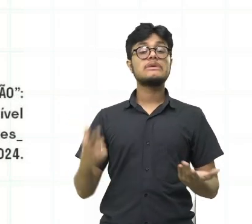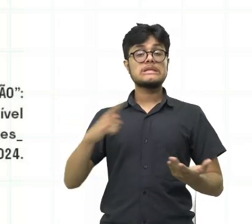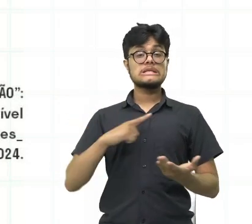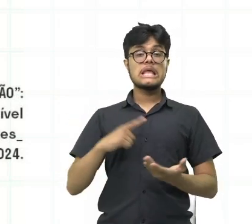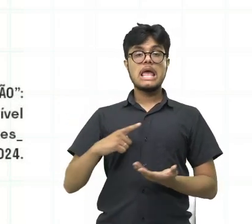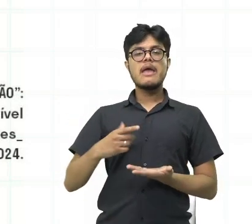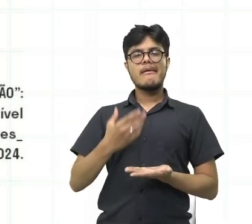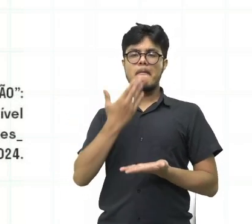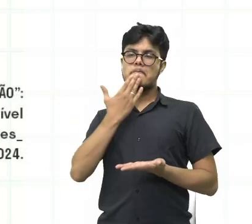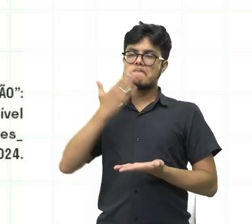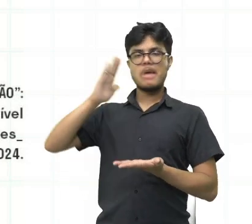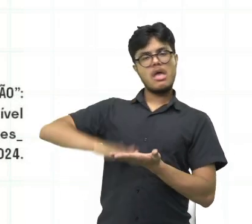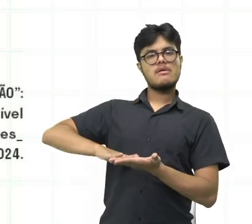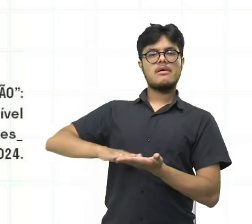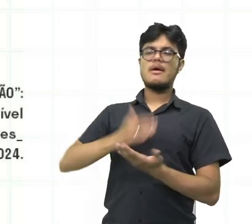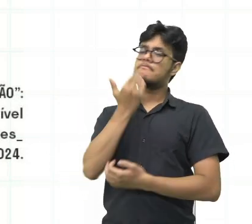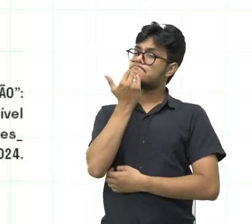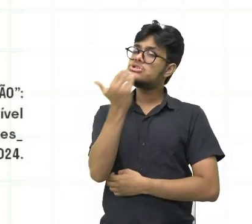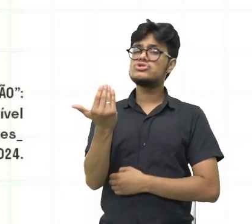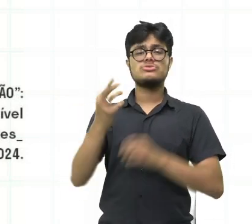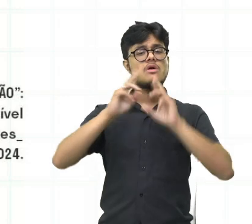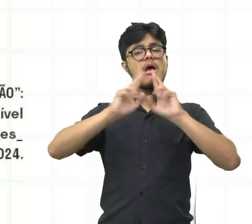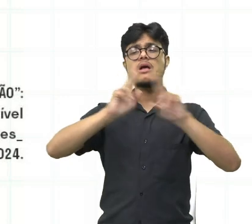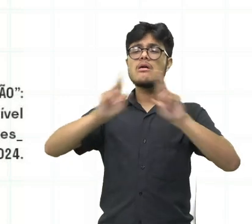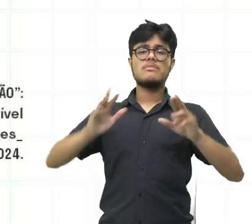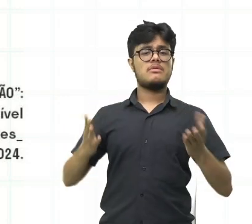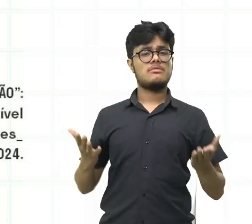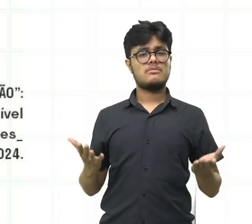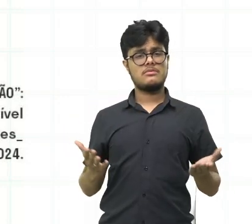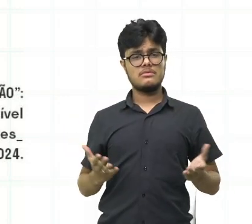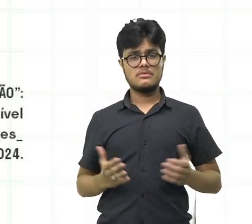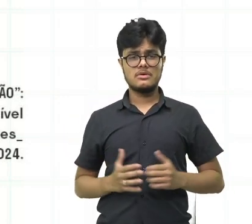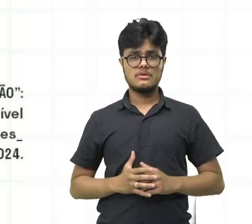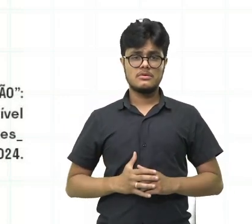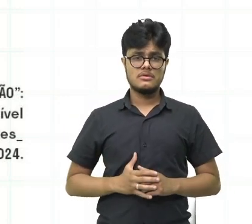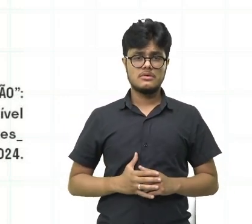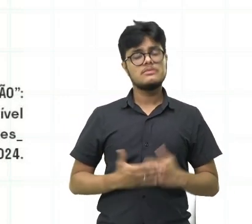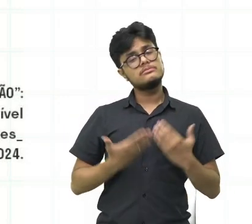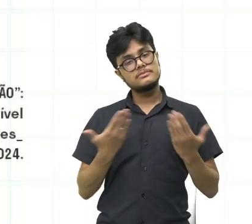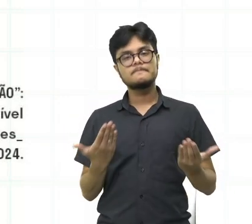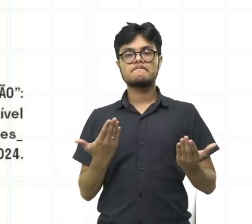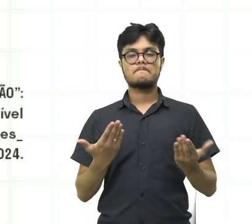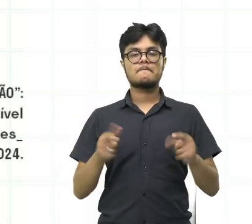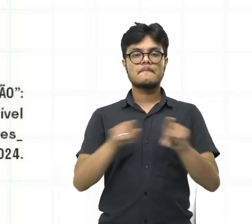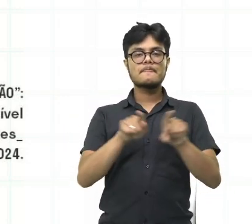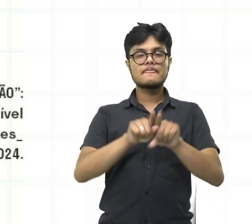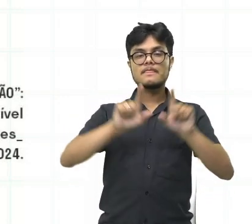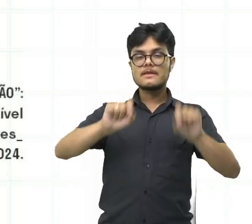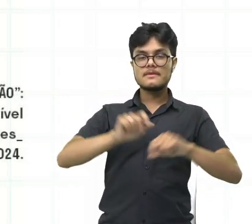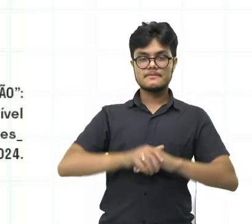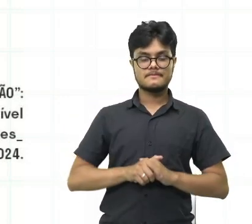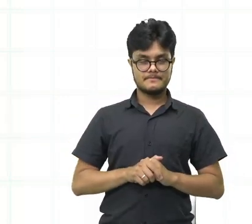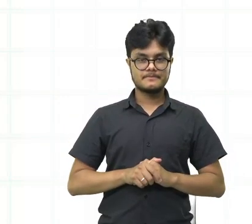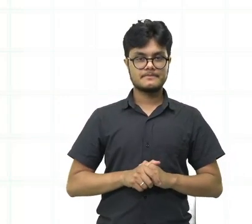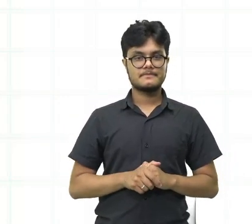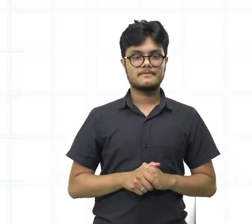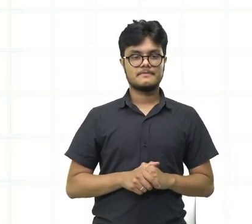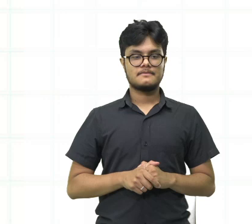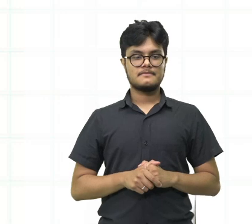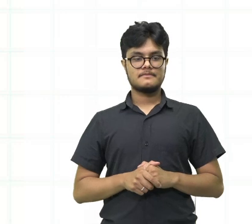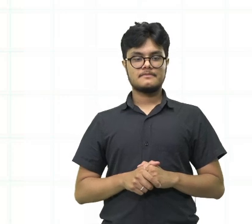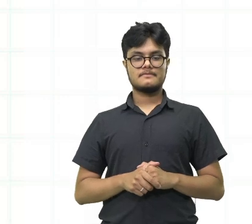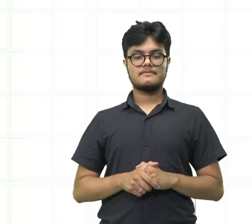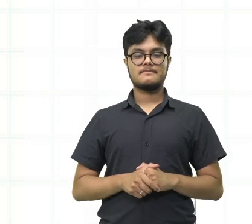carta de reclamação. Percebam que ele, vamos voltar aqui? Percebam, olha